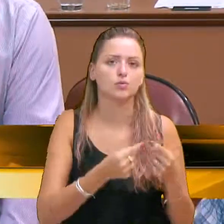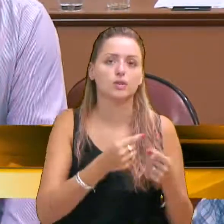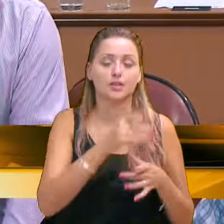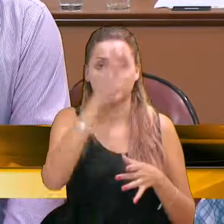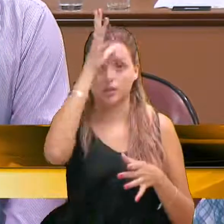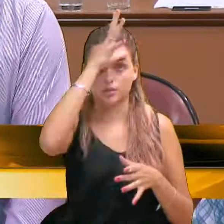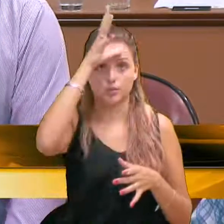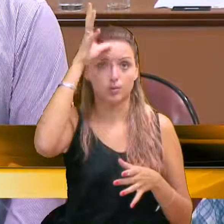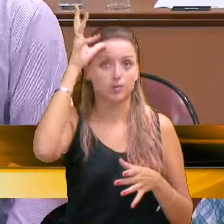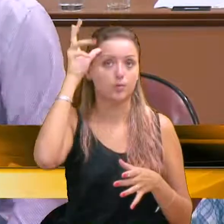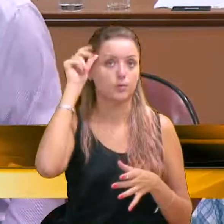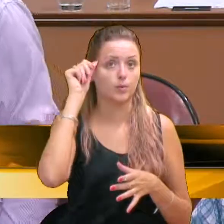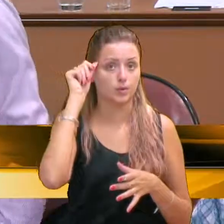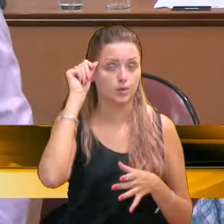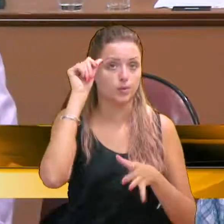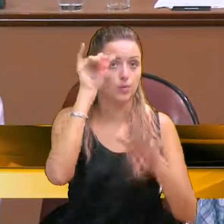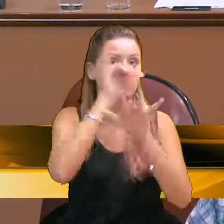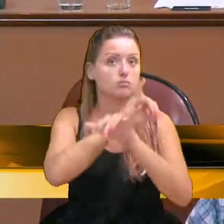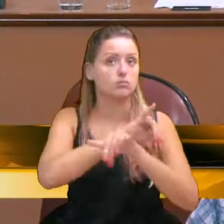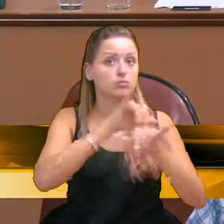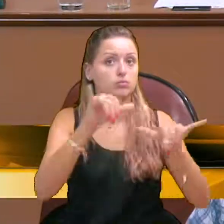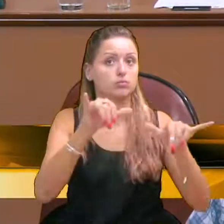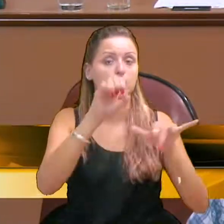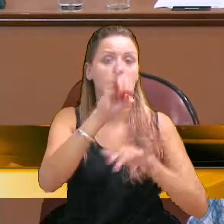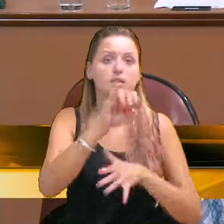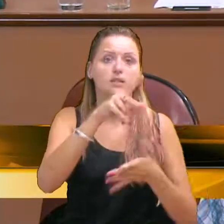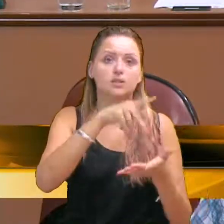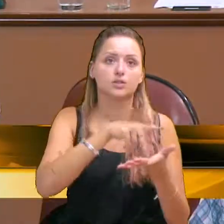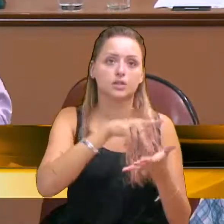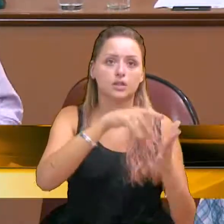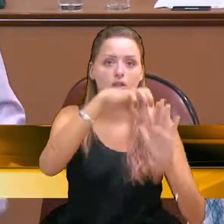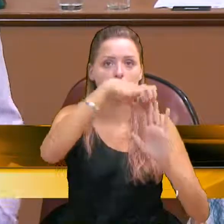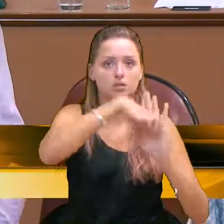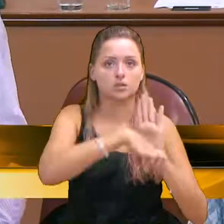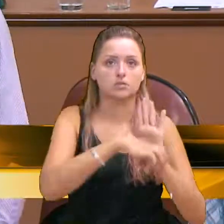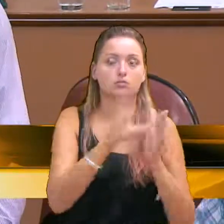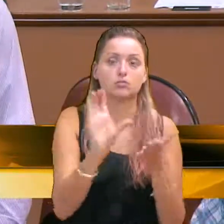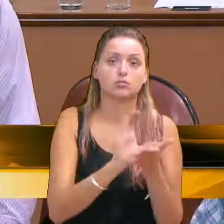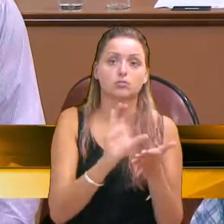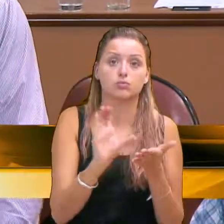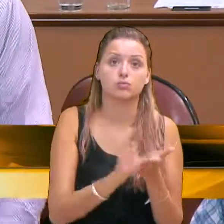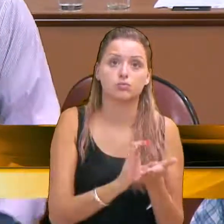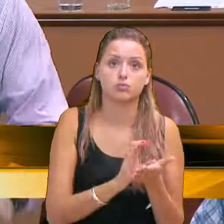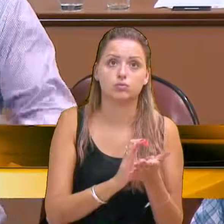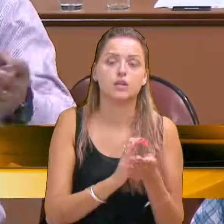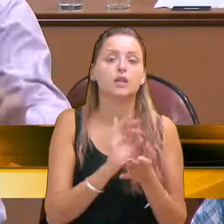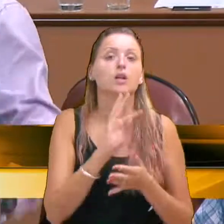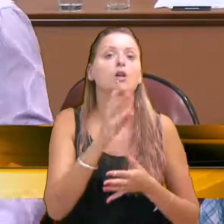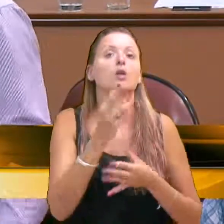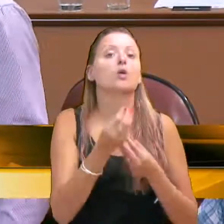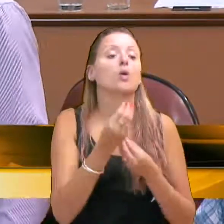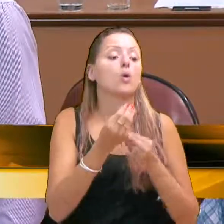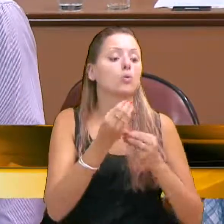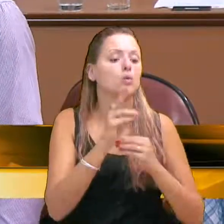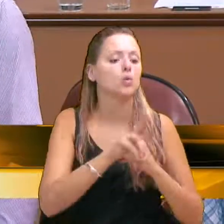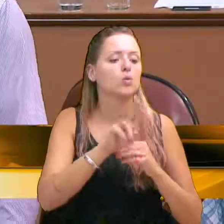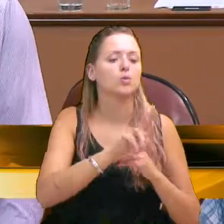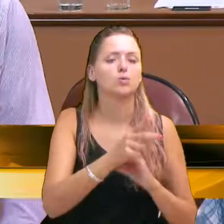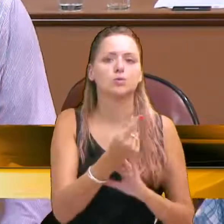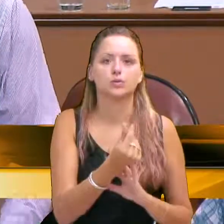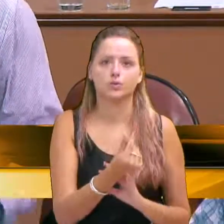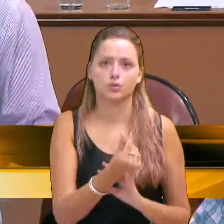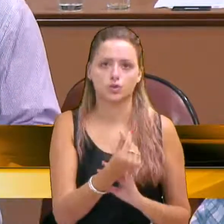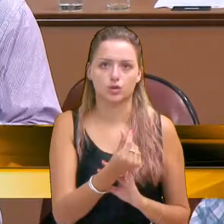município divulgue se é realmente que essas emendas vêm e de quem vem e aonde são aplicadas essas